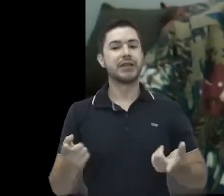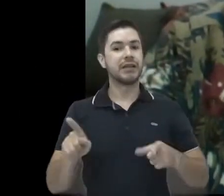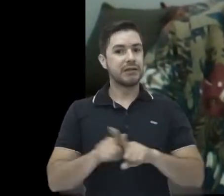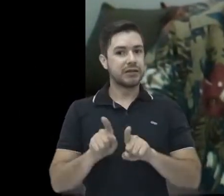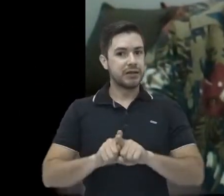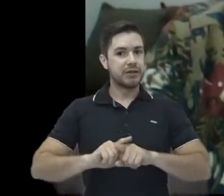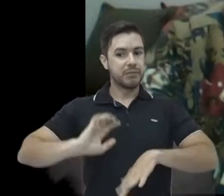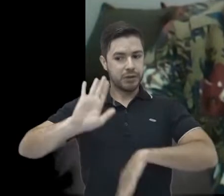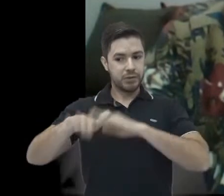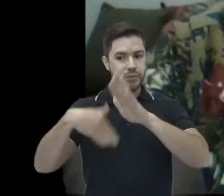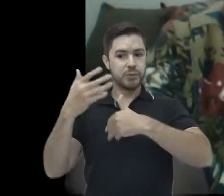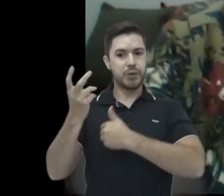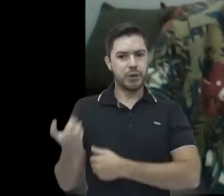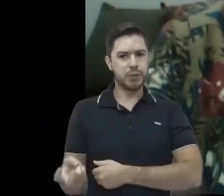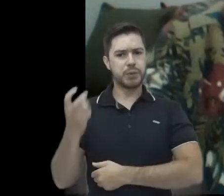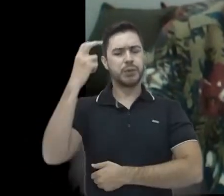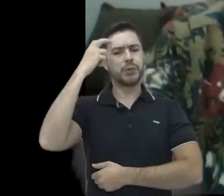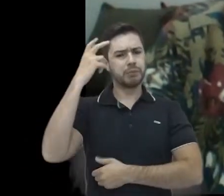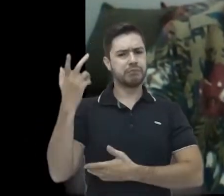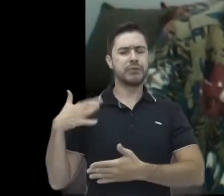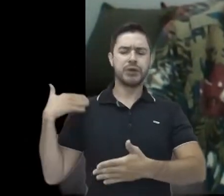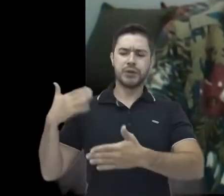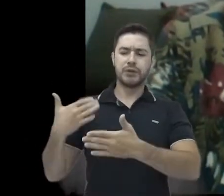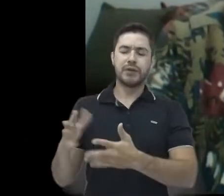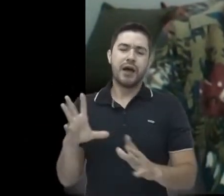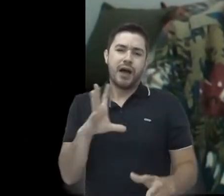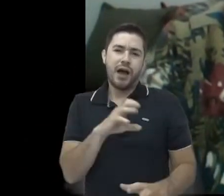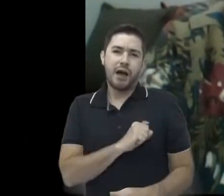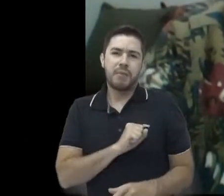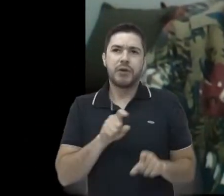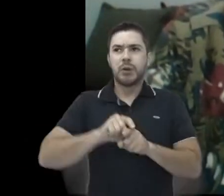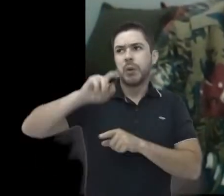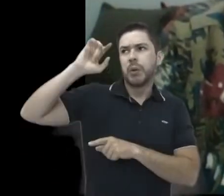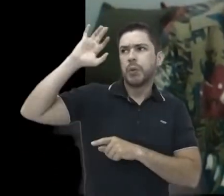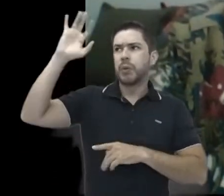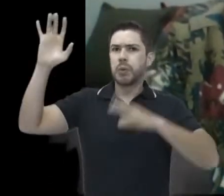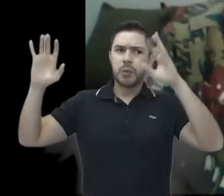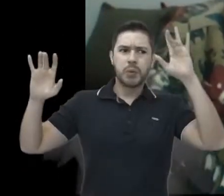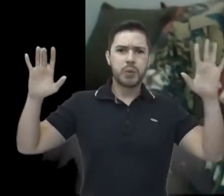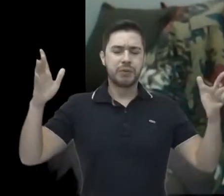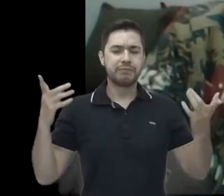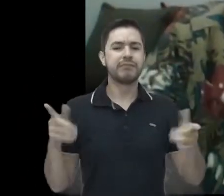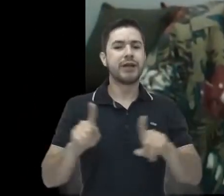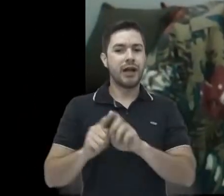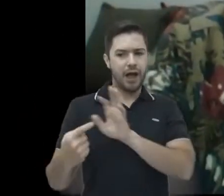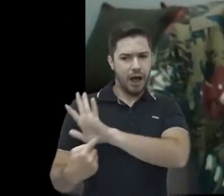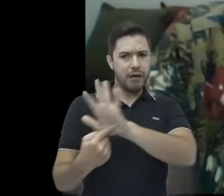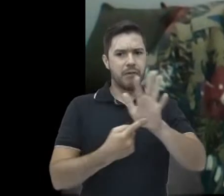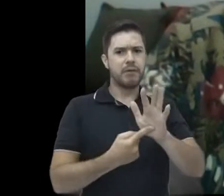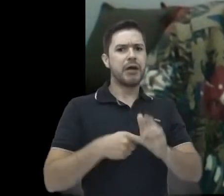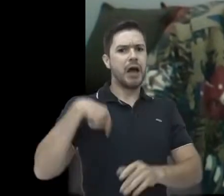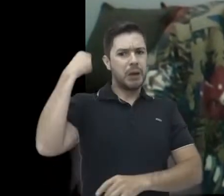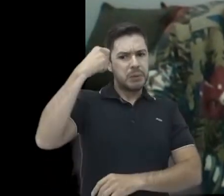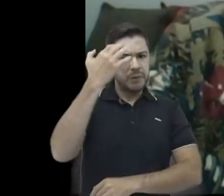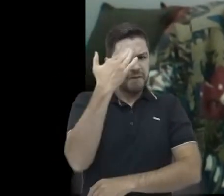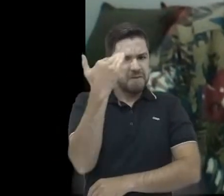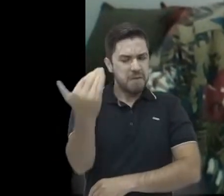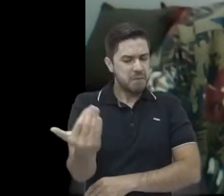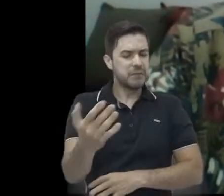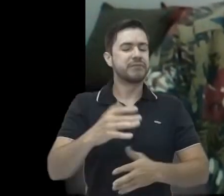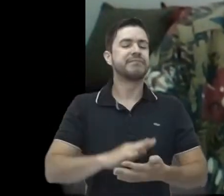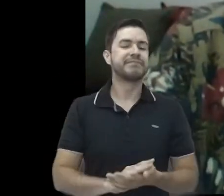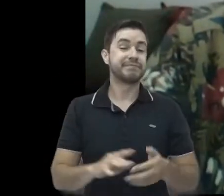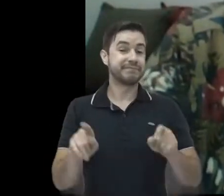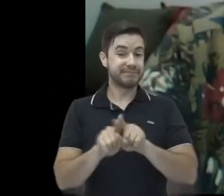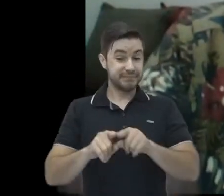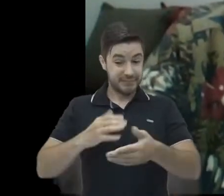que surgiram ao longo das décadas, como o romantismo, o surrealismo, o cubismo, revelaram grandes artistas por todo o mundo. E ao